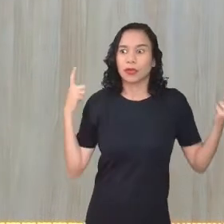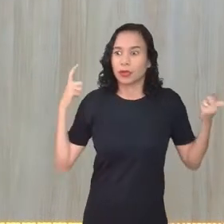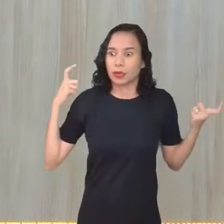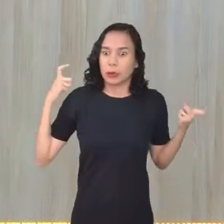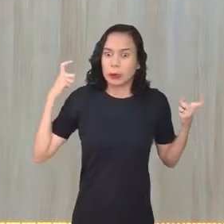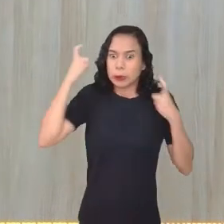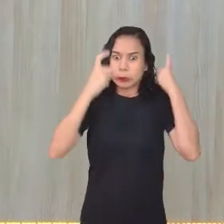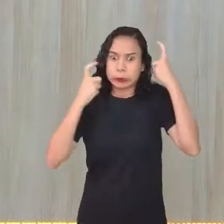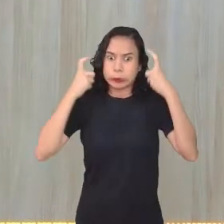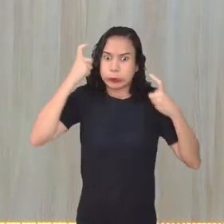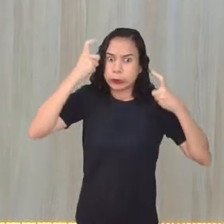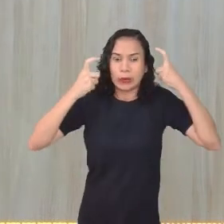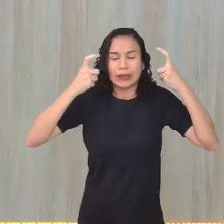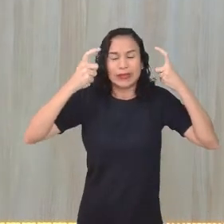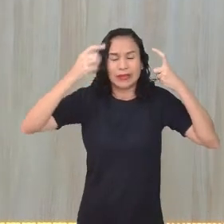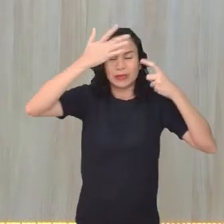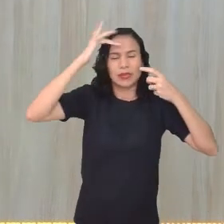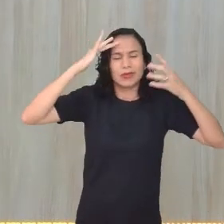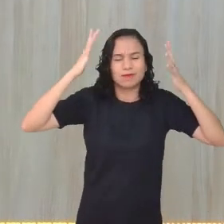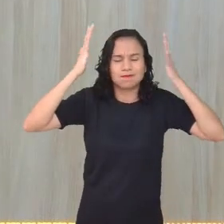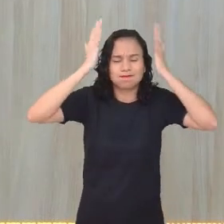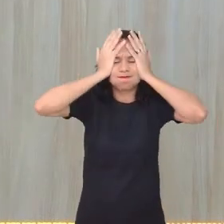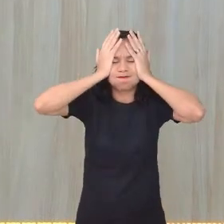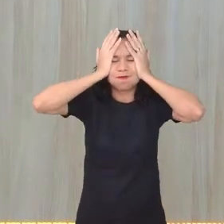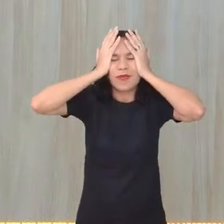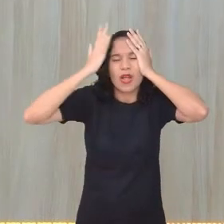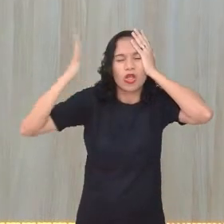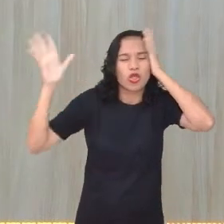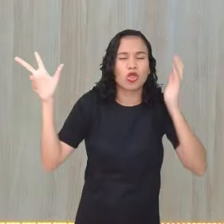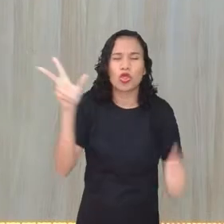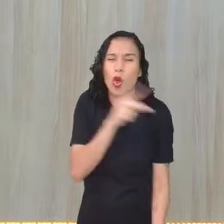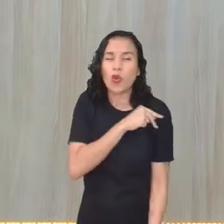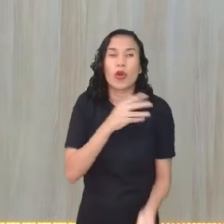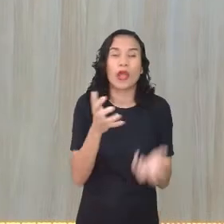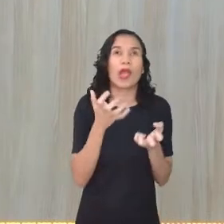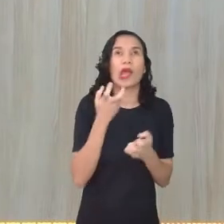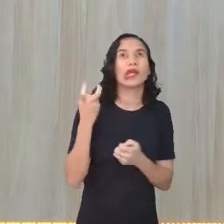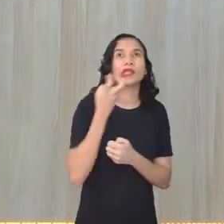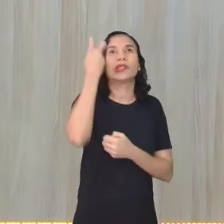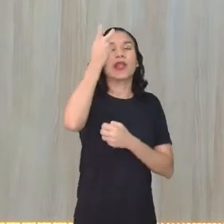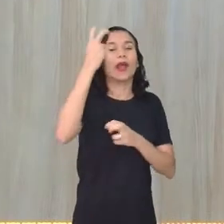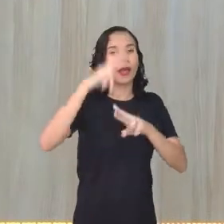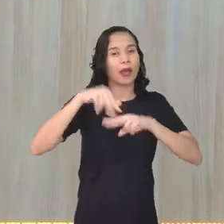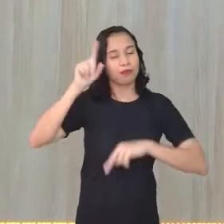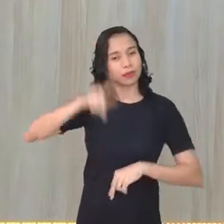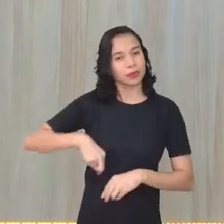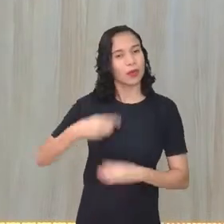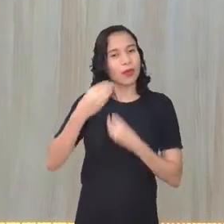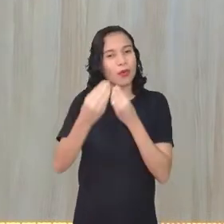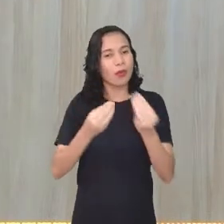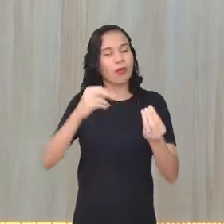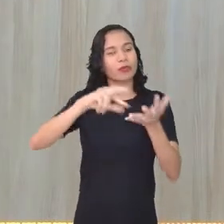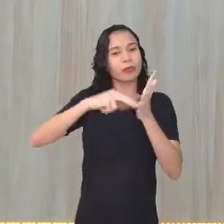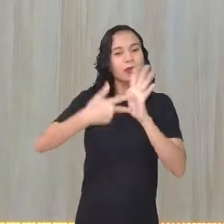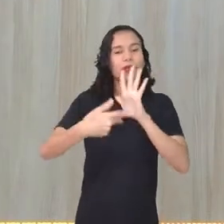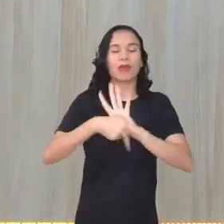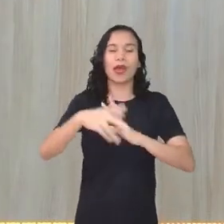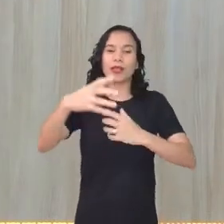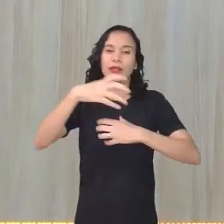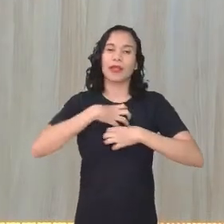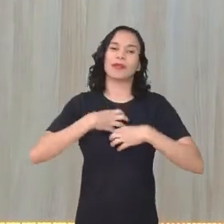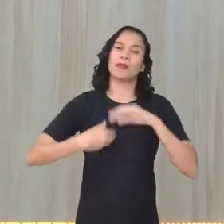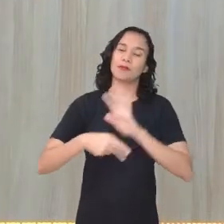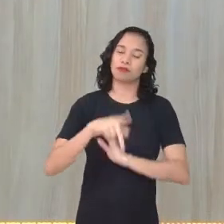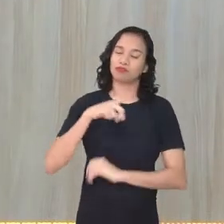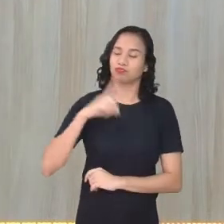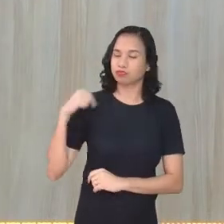alguma situação. A gente sempre coloca a mão assim no rosto e fala, meu Deus, quero gritar. Então, ela acabou significando um sentimento que